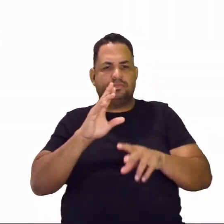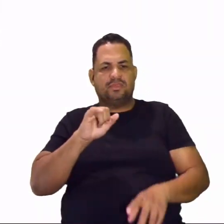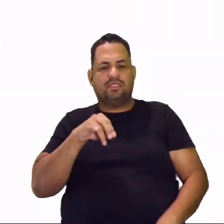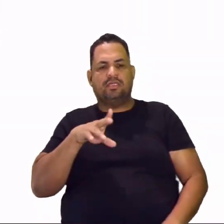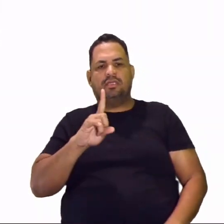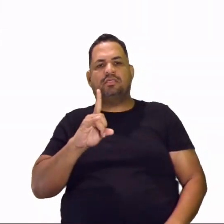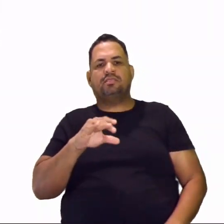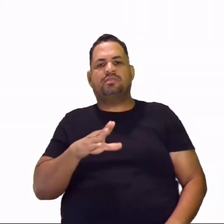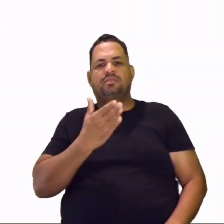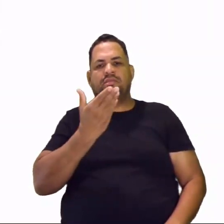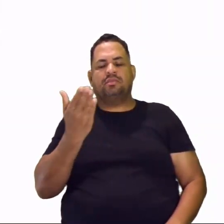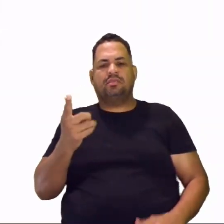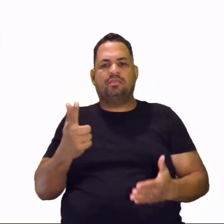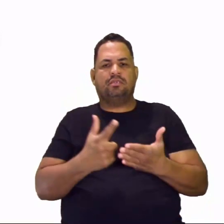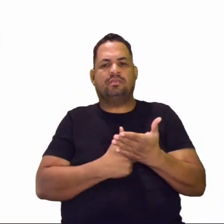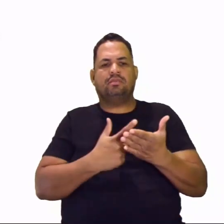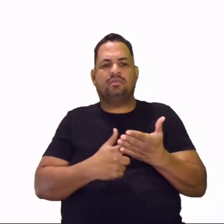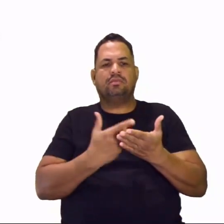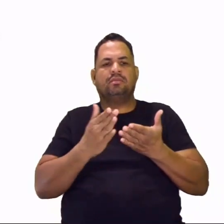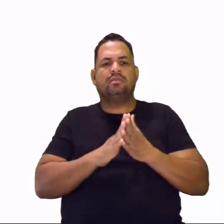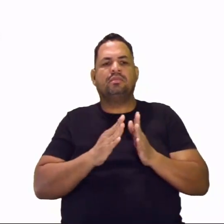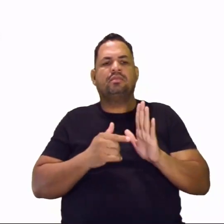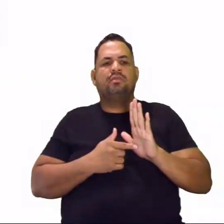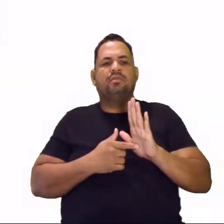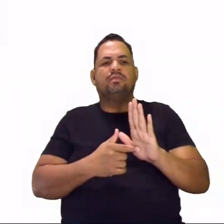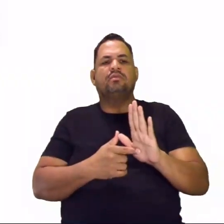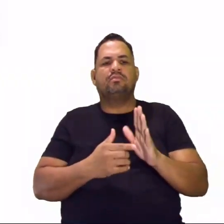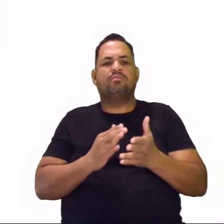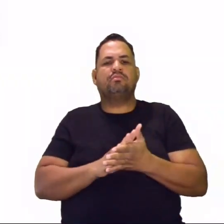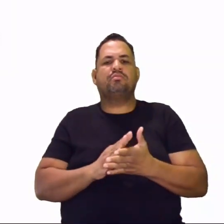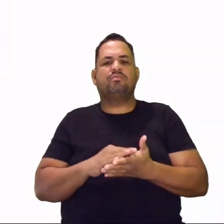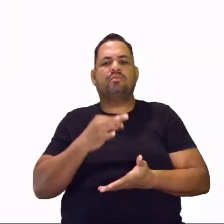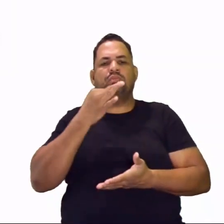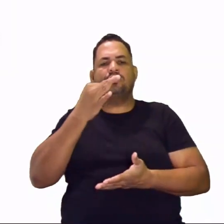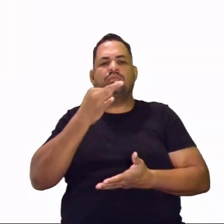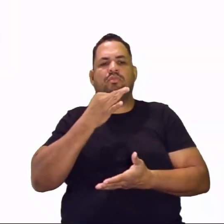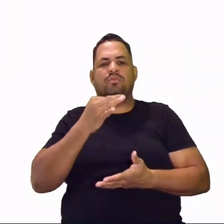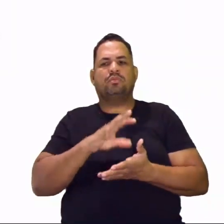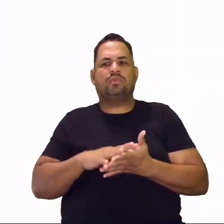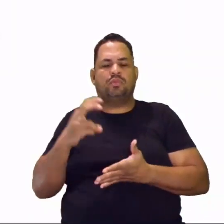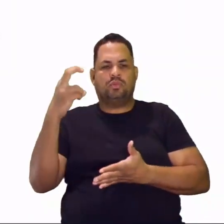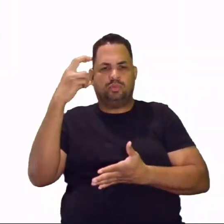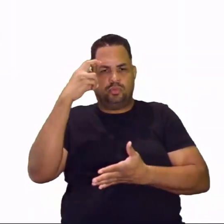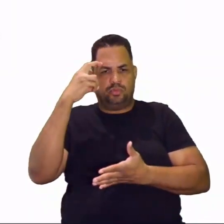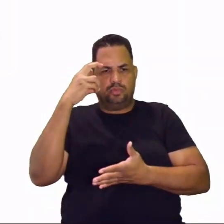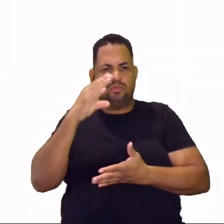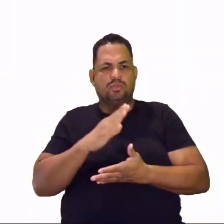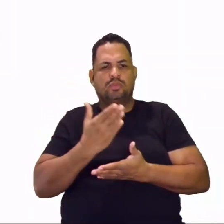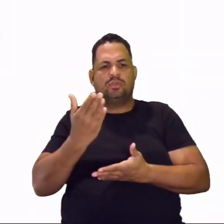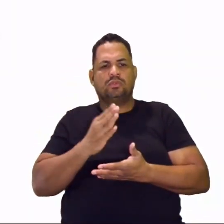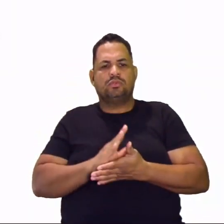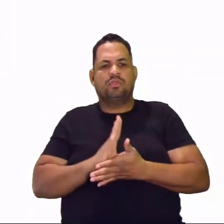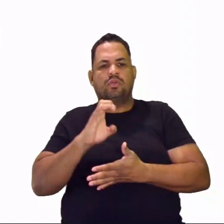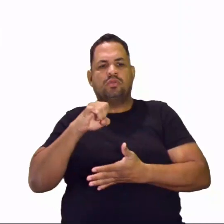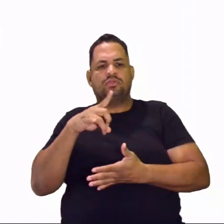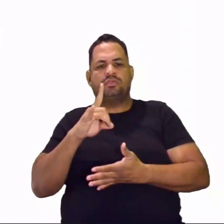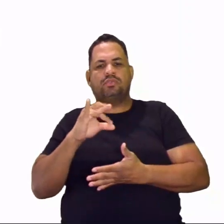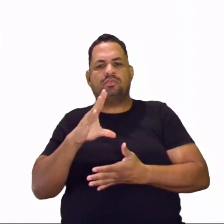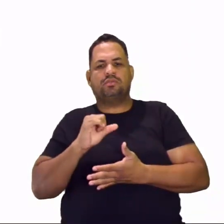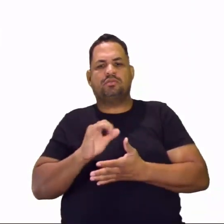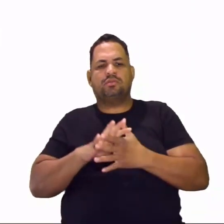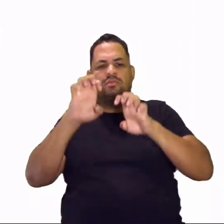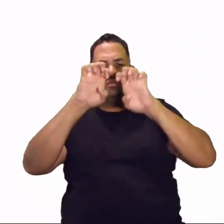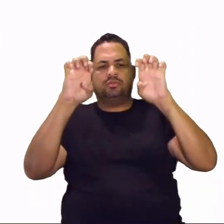já falou sobre ele, que ele busca mostrar a força do discurso cultural do Ocidente e a ocidentalização como